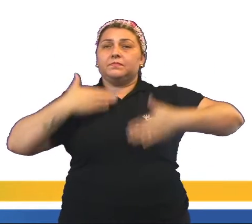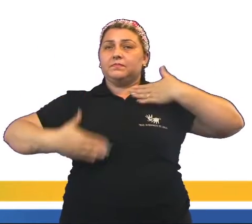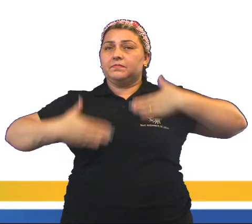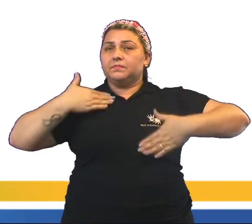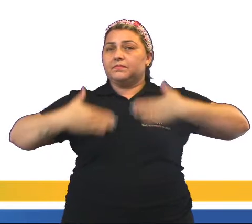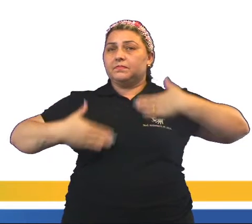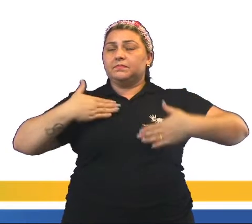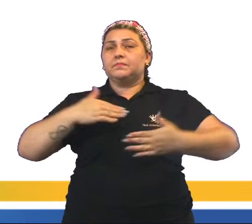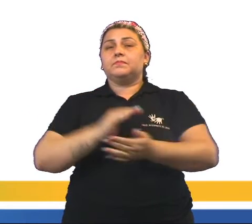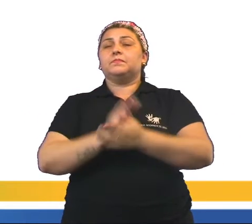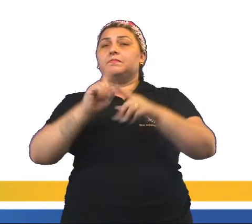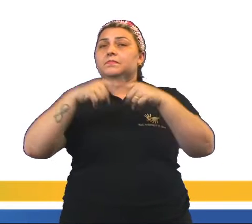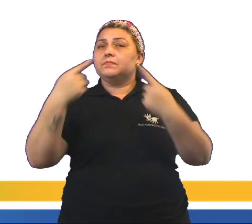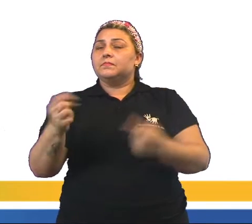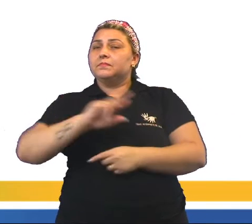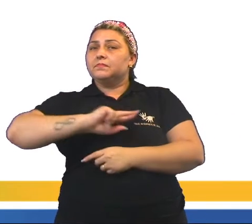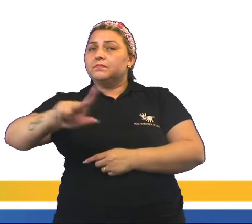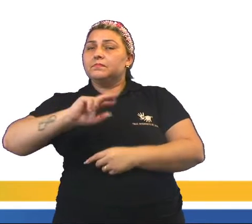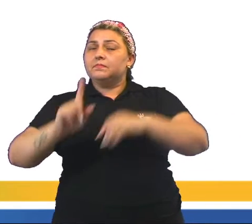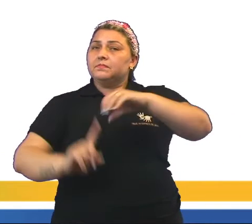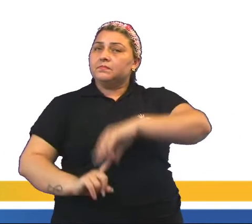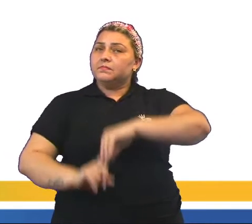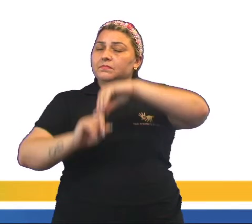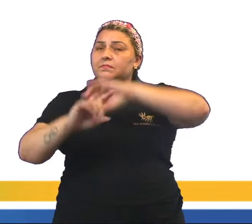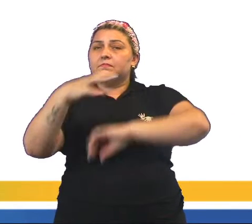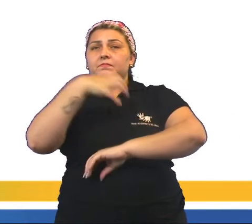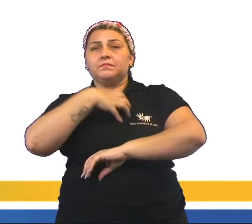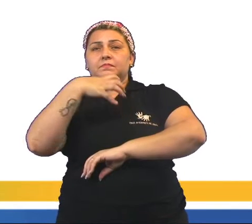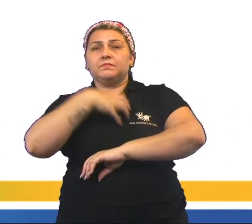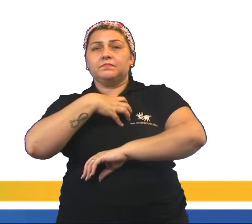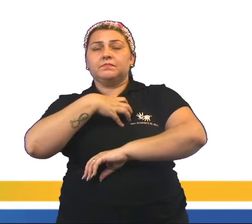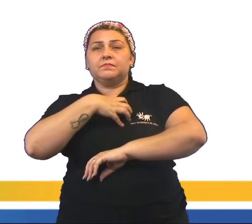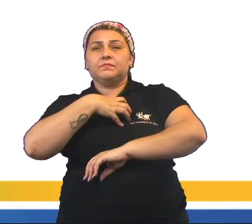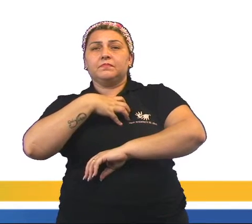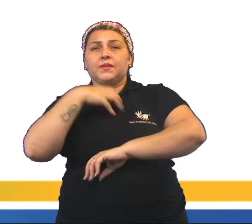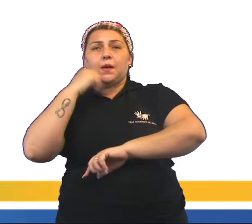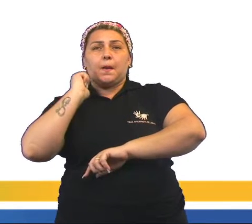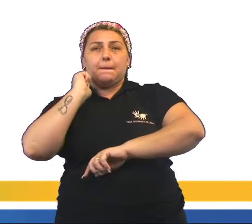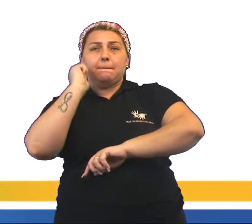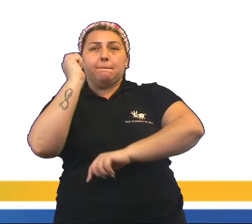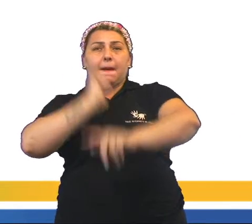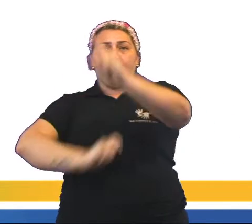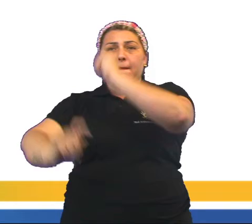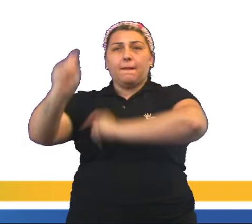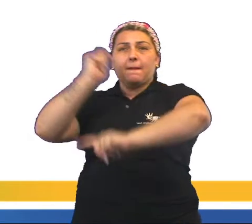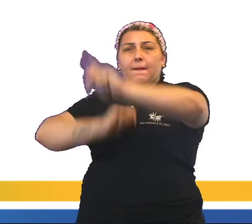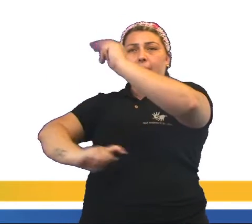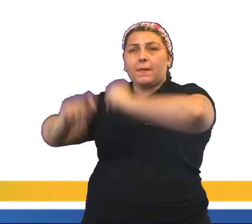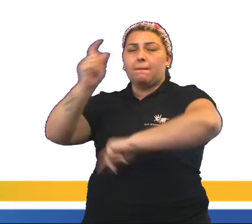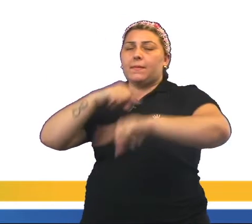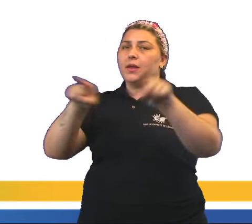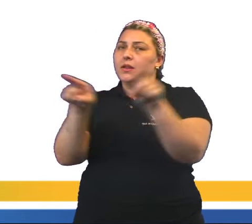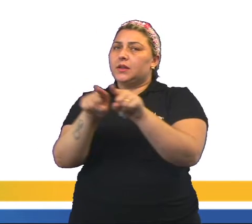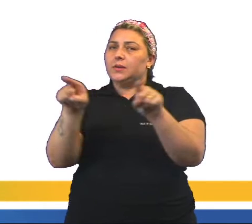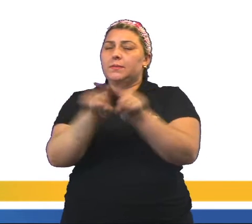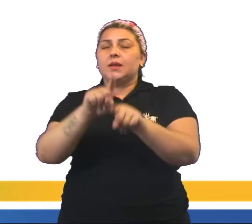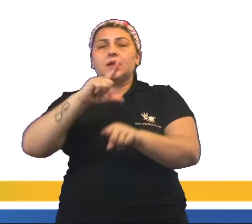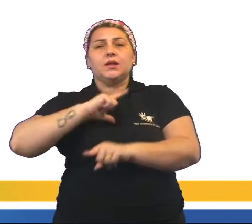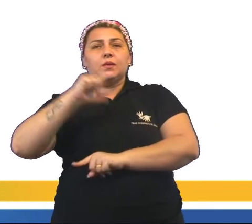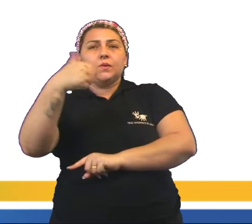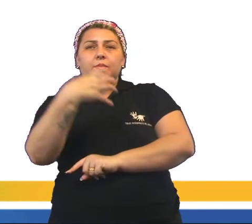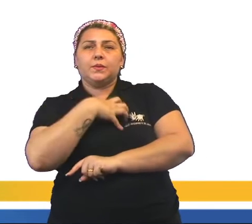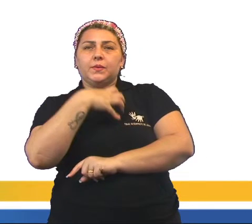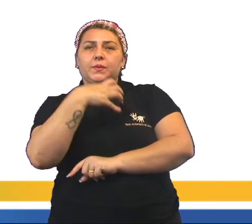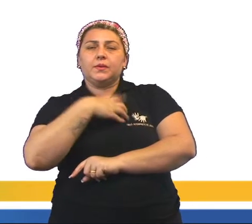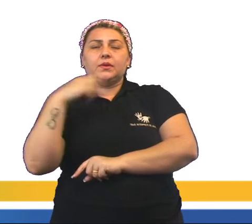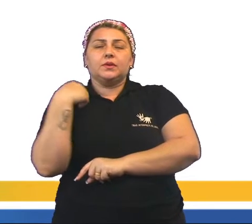dos tipos, mas não é a única forma de agredir, não é a única forma de ferir. Existem outras